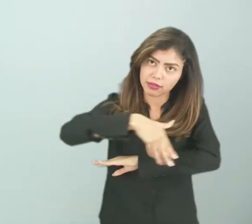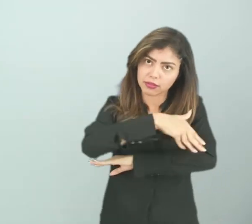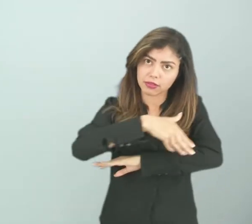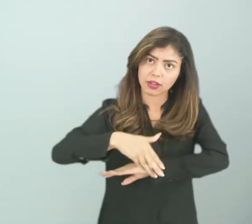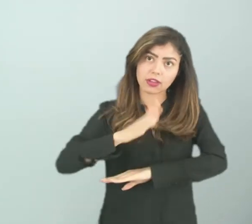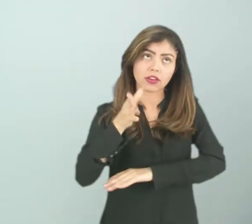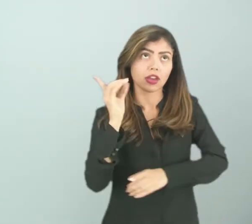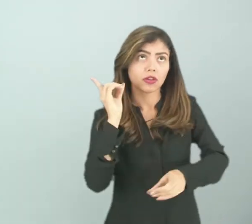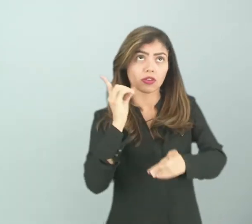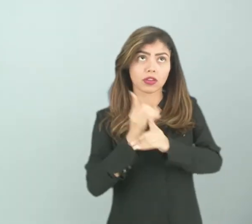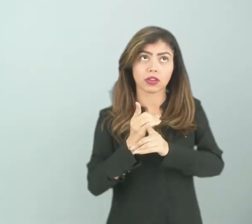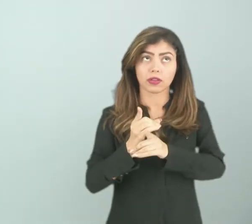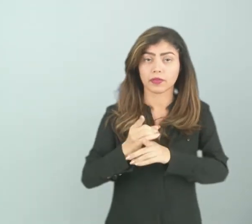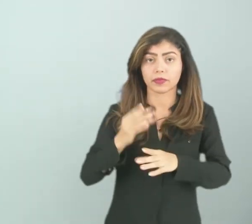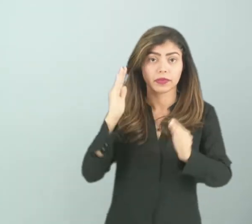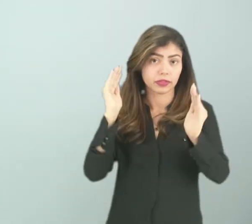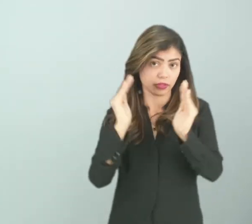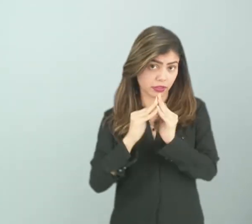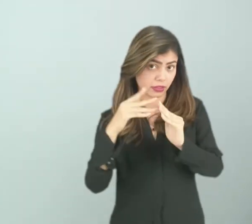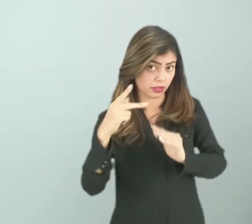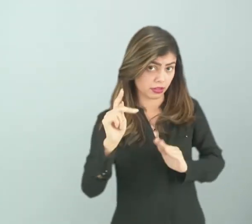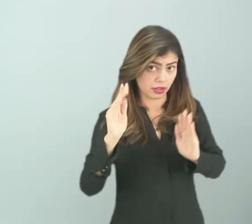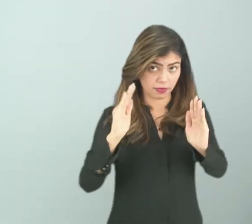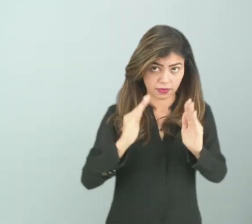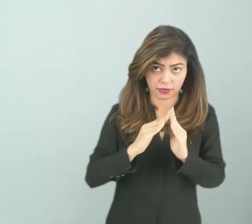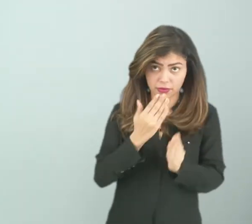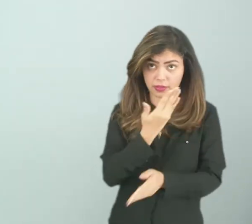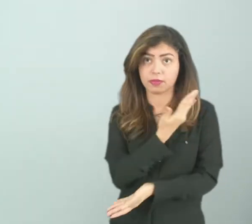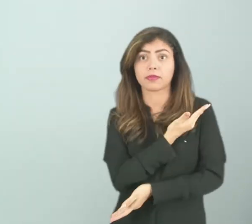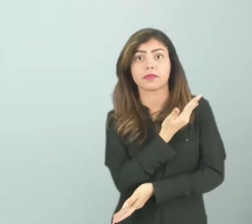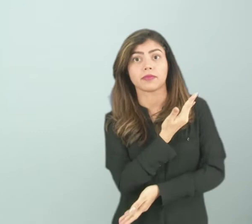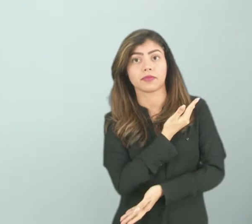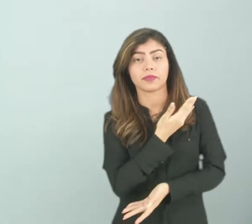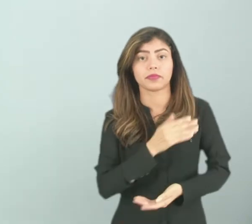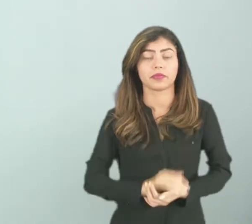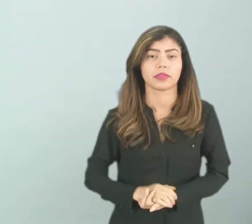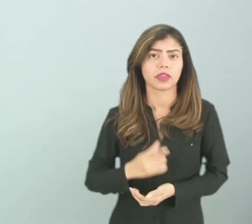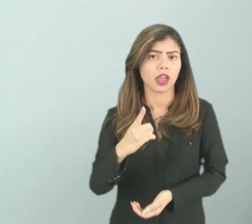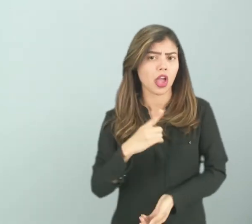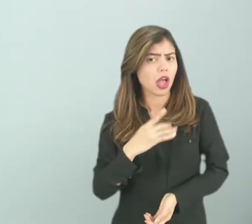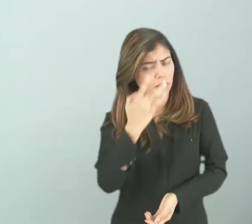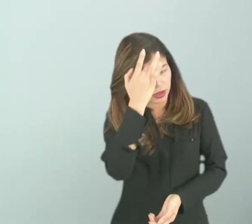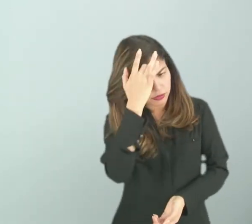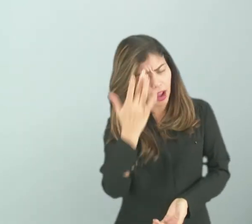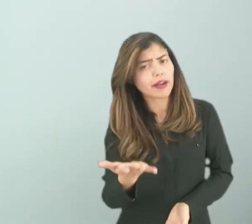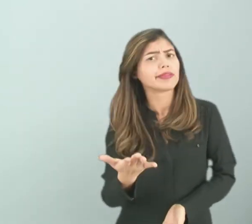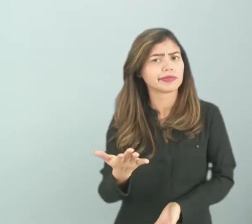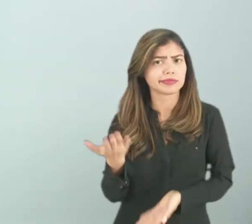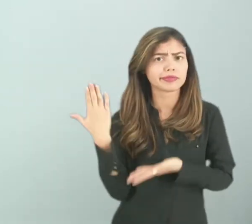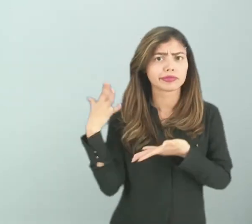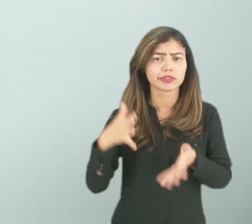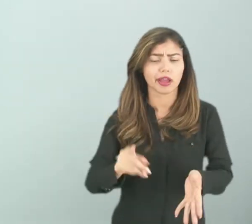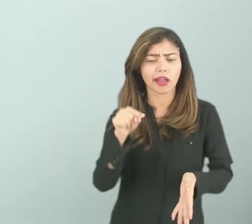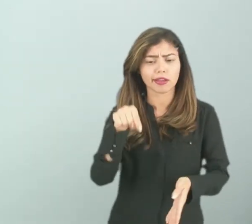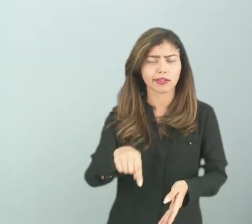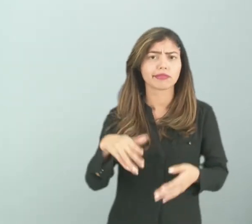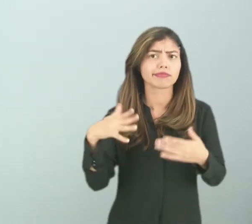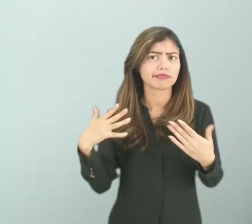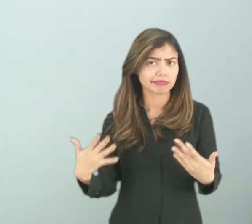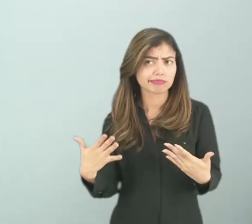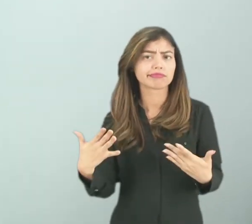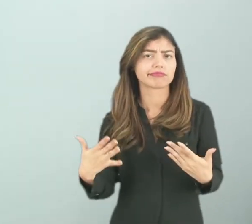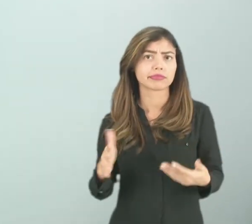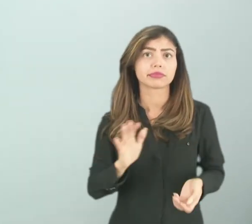já encontrou, então, a casa do coleguinha dele. Ele disse, poxa, tinha uma maneira mais fácil de eu chegar até o local,